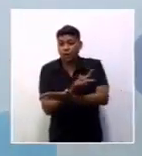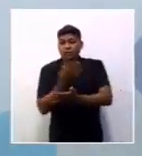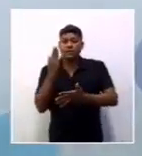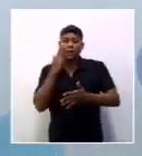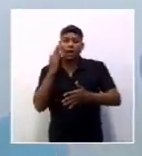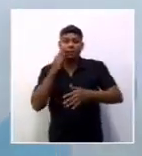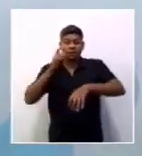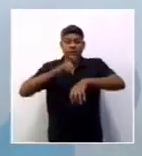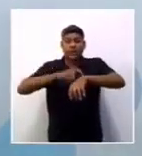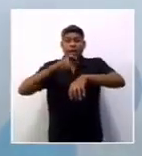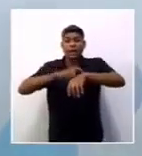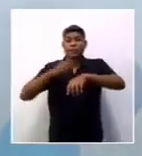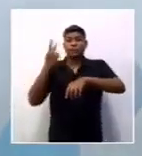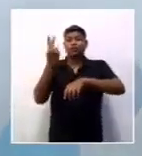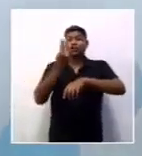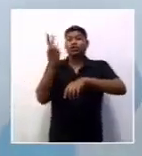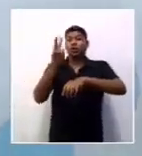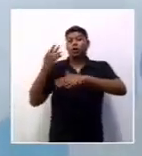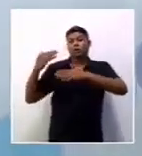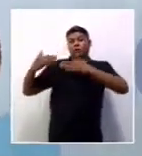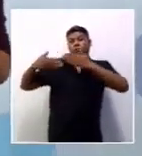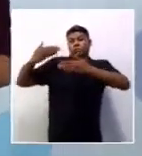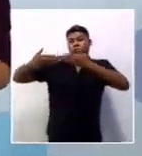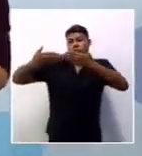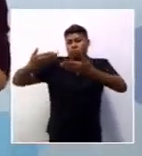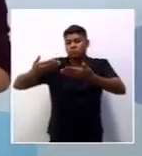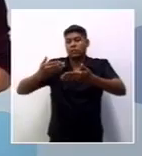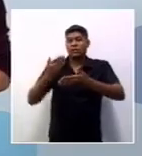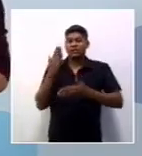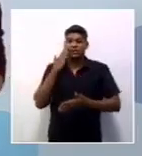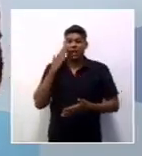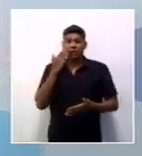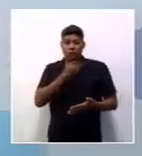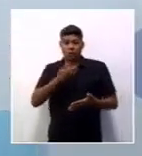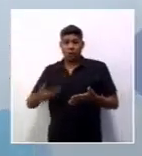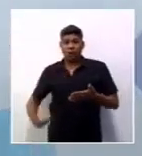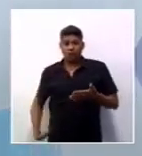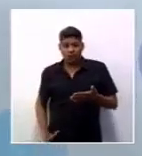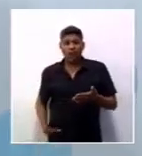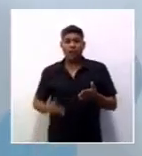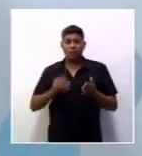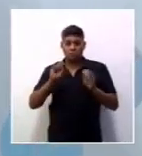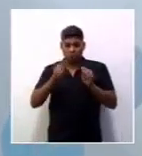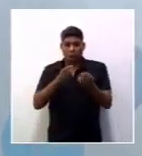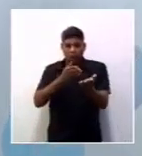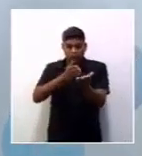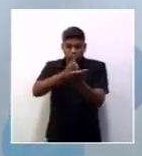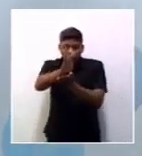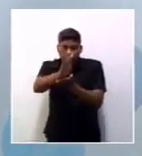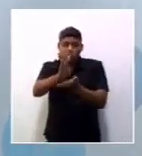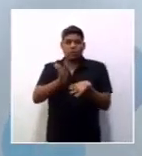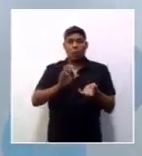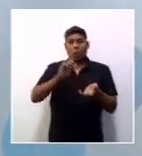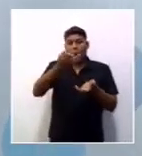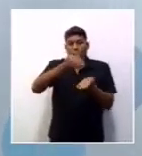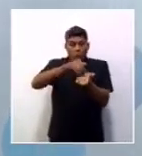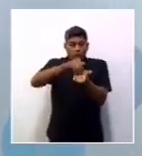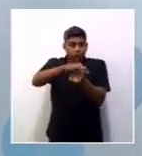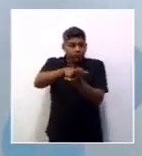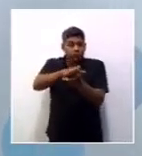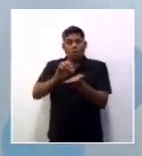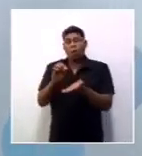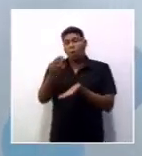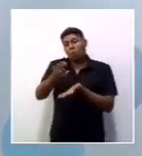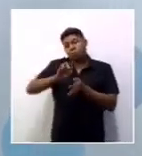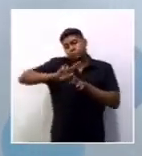o período da história, A gente pode ter governos que foram eleitos, governos depostos ou